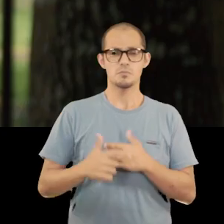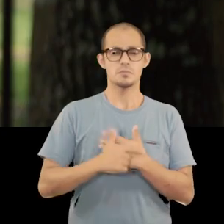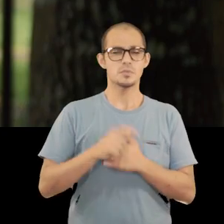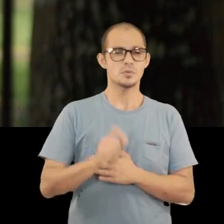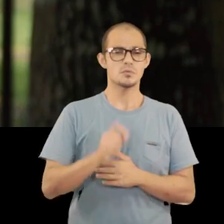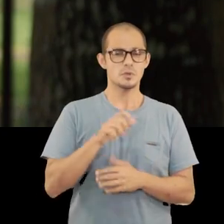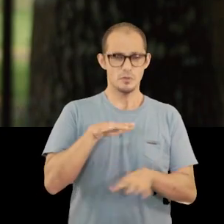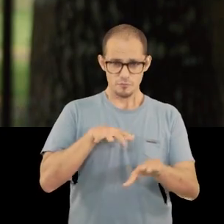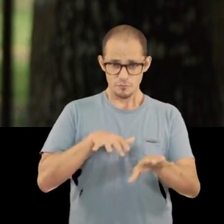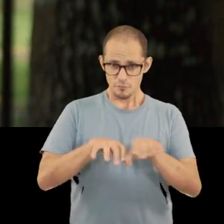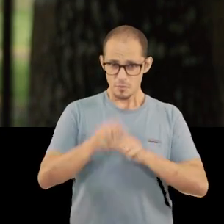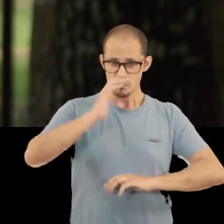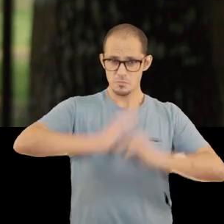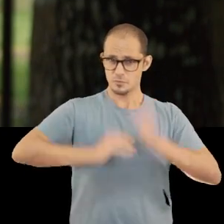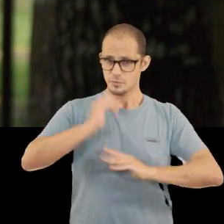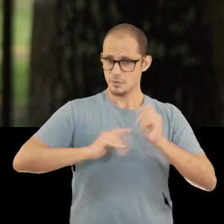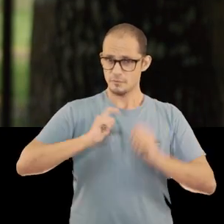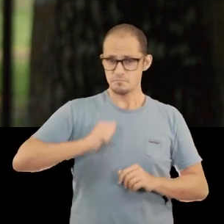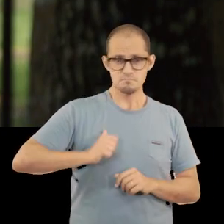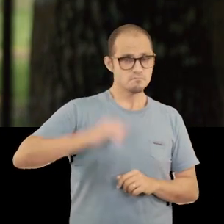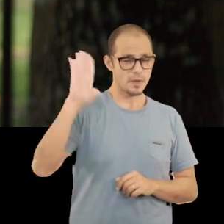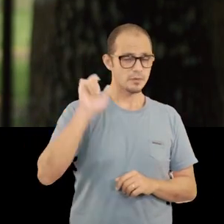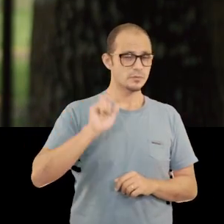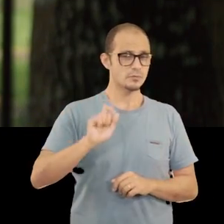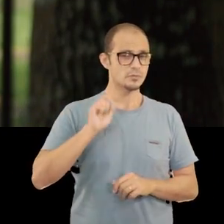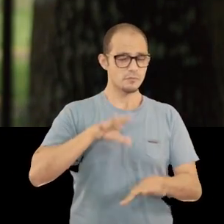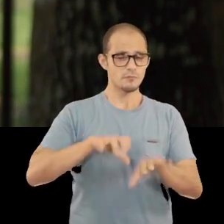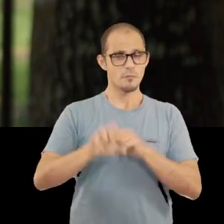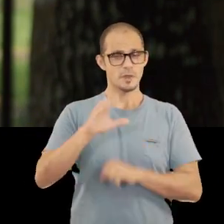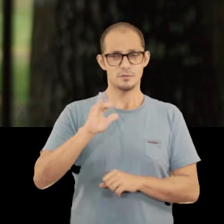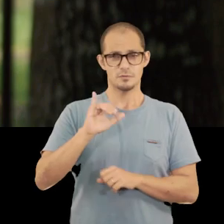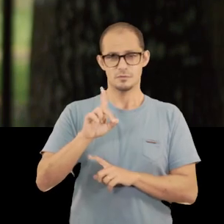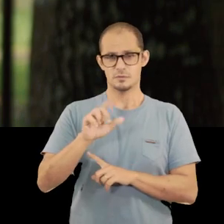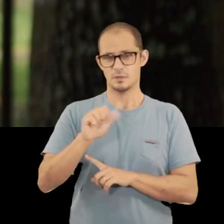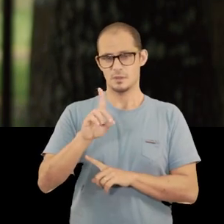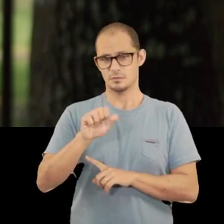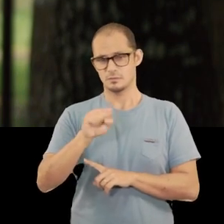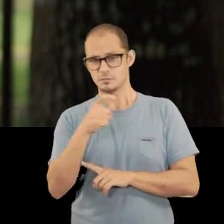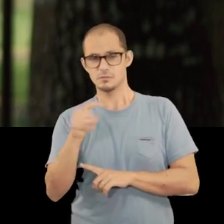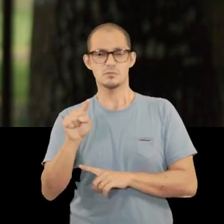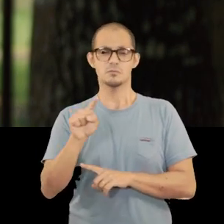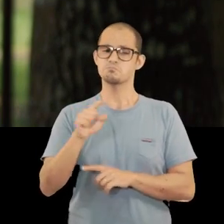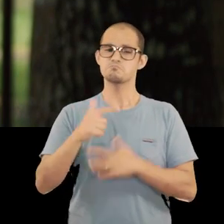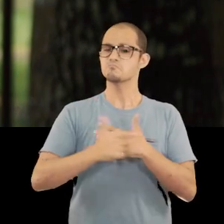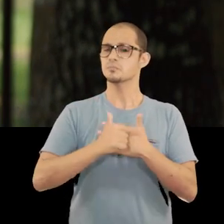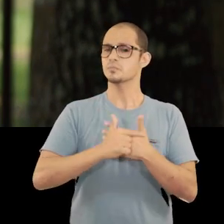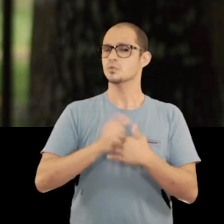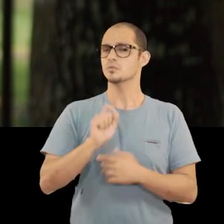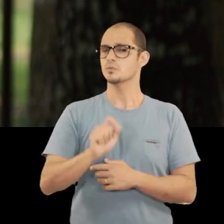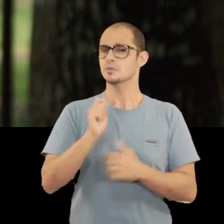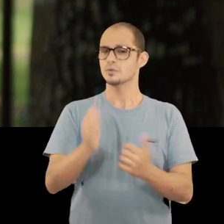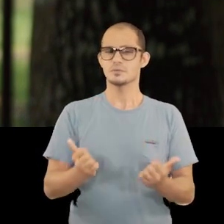extensão. Um papel que vai muito além de formar profissionais. É o papel de formar cidadãos. É um